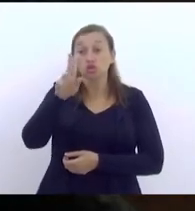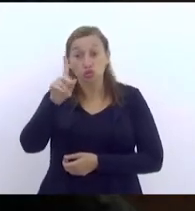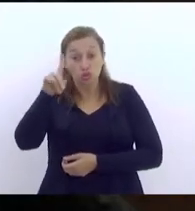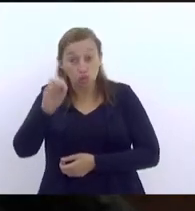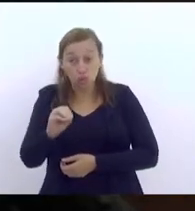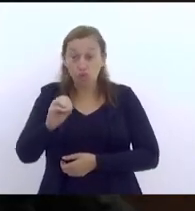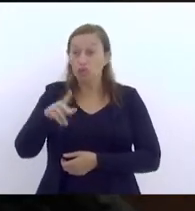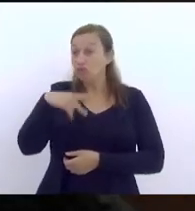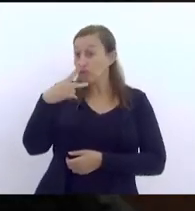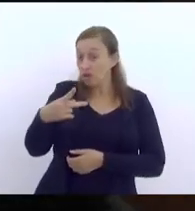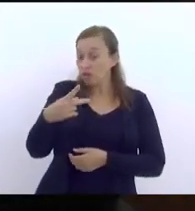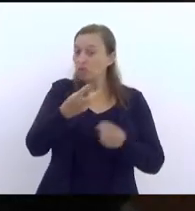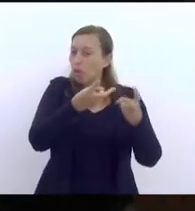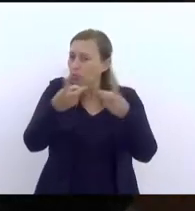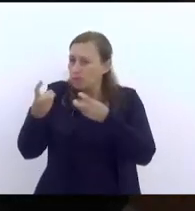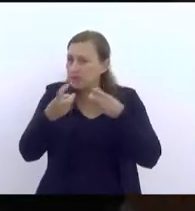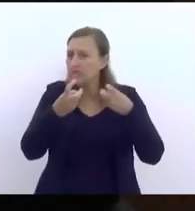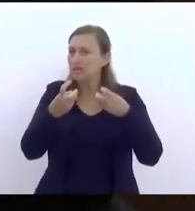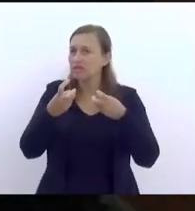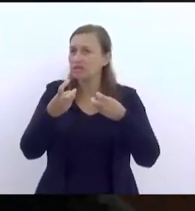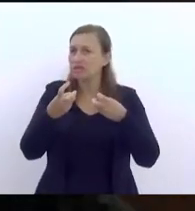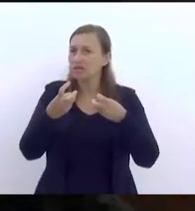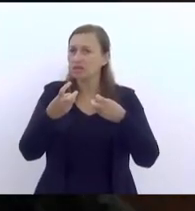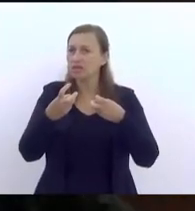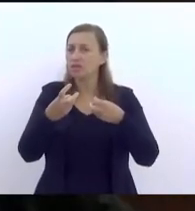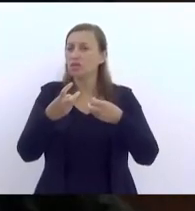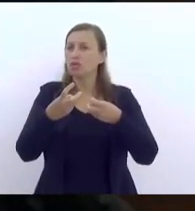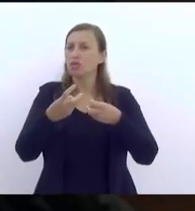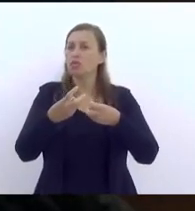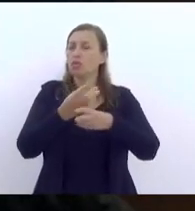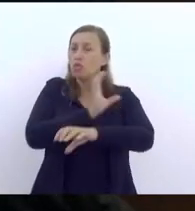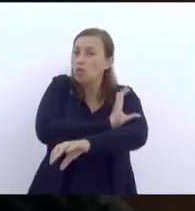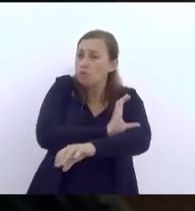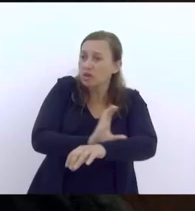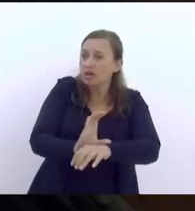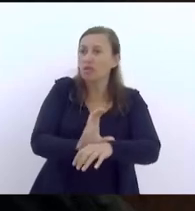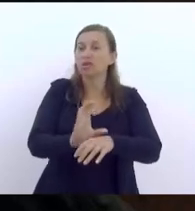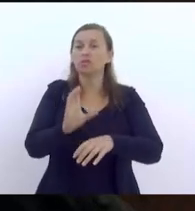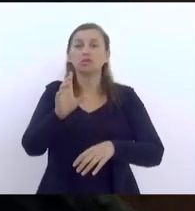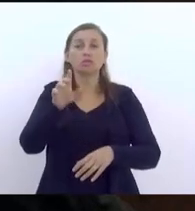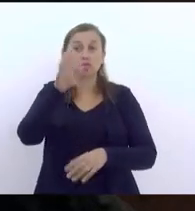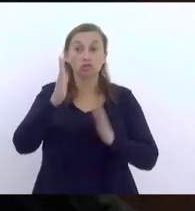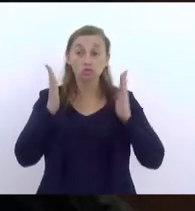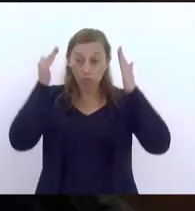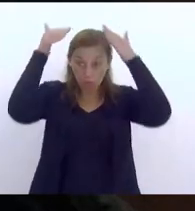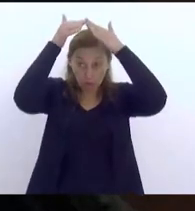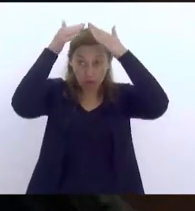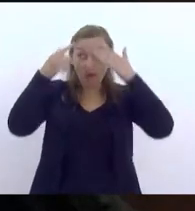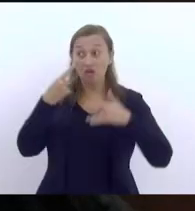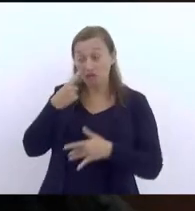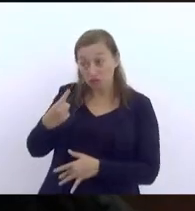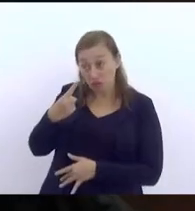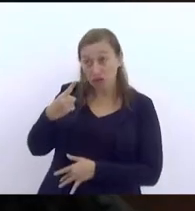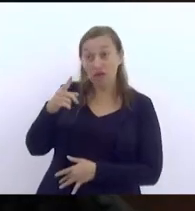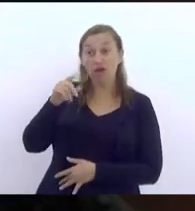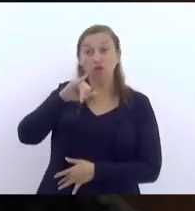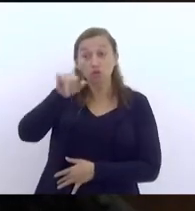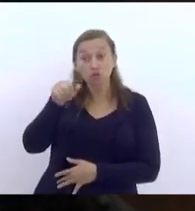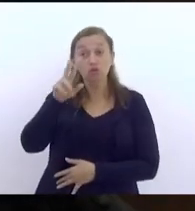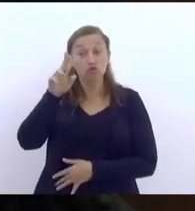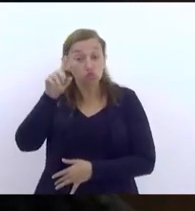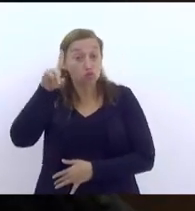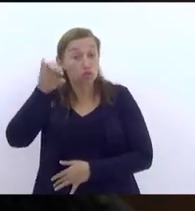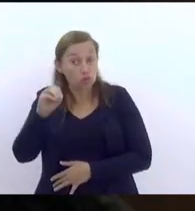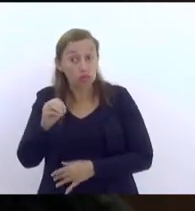ainda estar observando a postura do Papa. Veja que é o Júlio que observa a postura do Papa. Ele é que